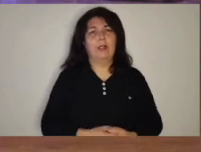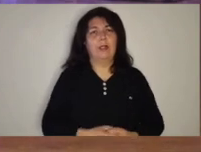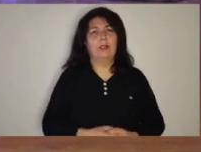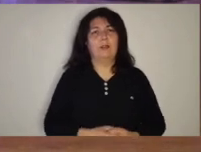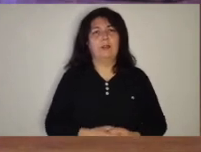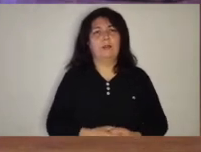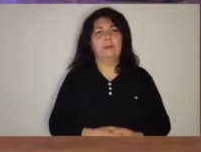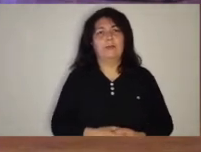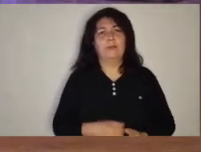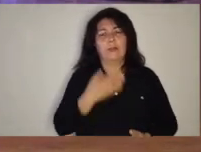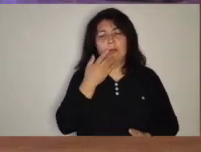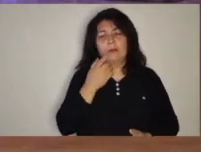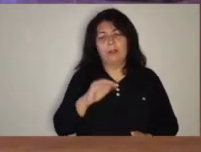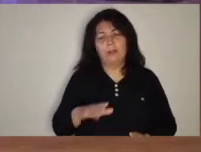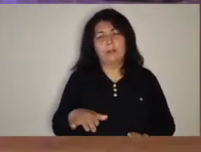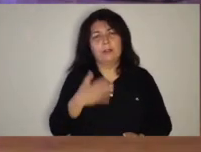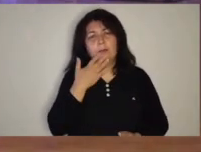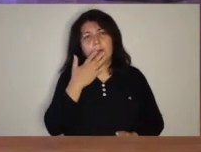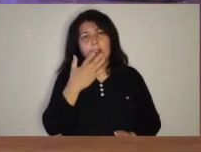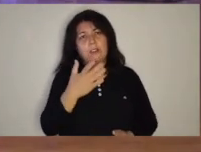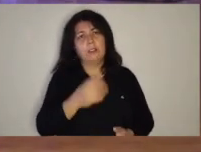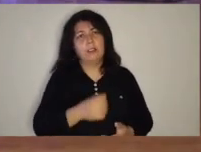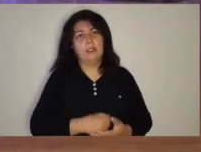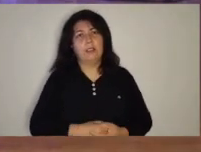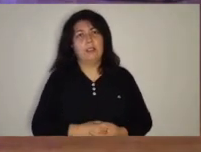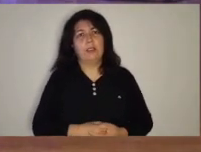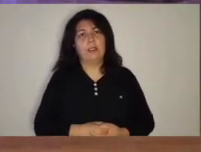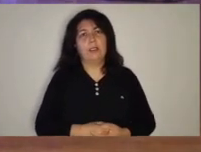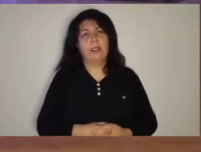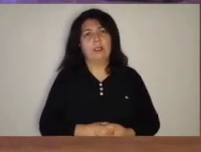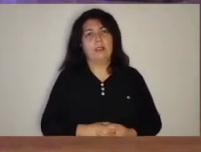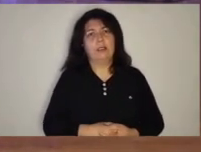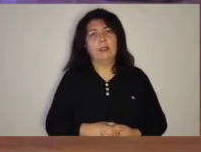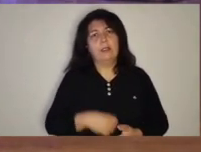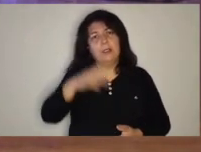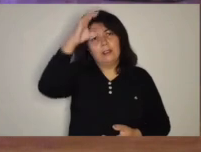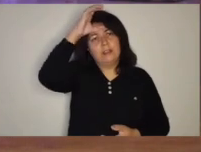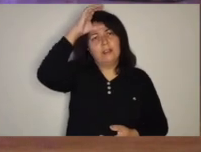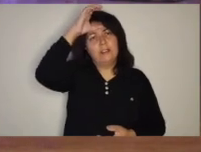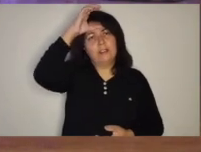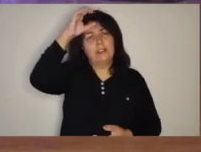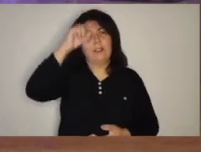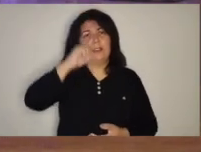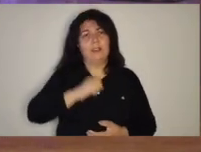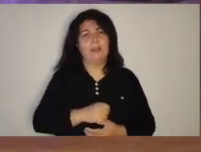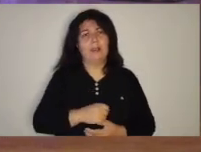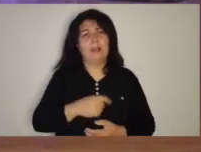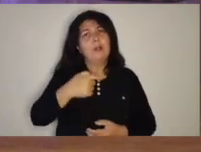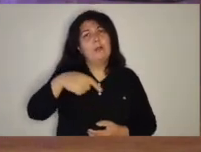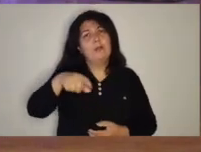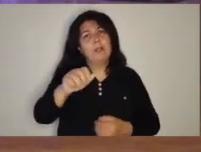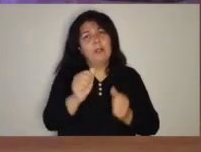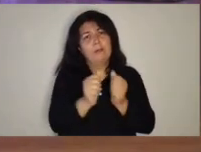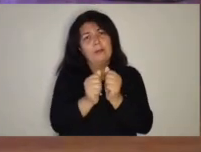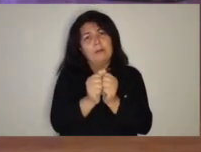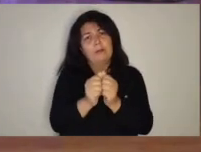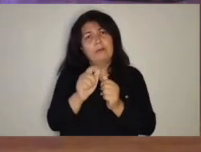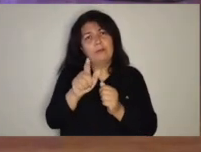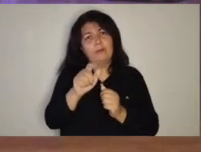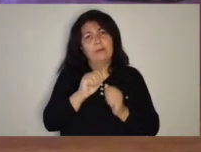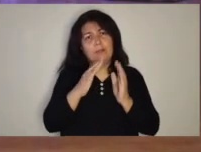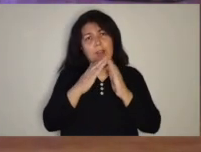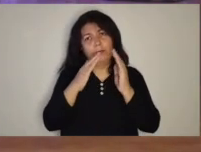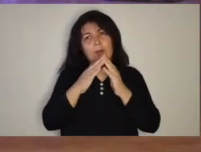trabalho lá, elas te agarravam pela cintura e falavam assim, tia, me leva para morar com você? Tia, eu quero que você seja